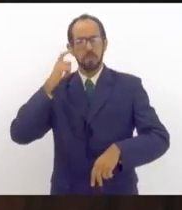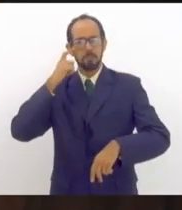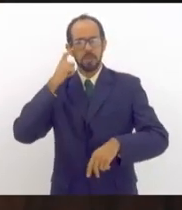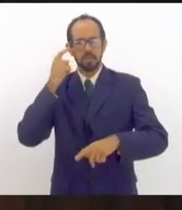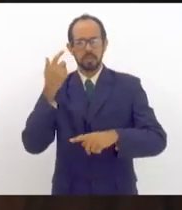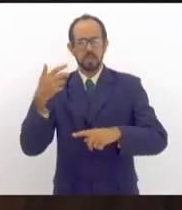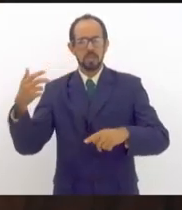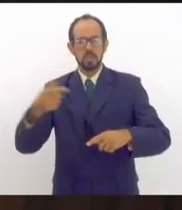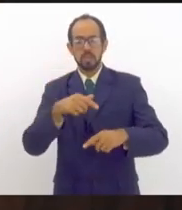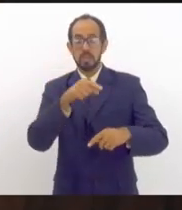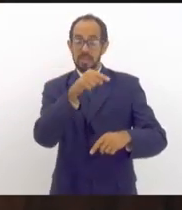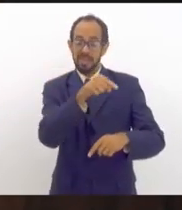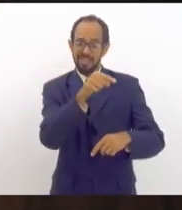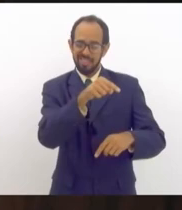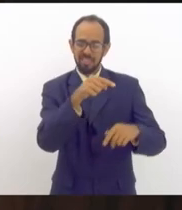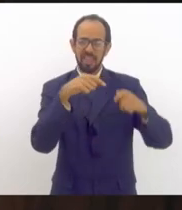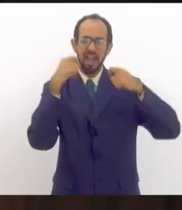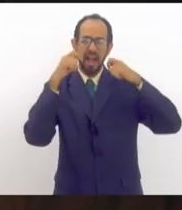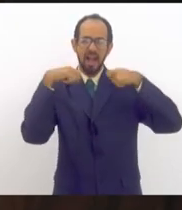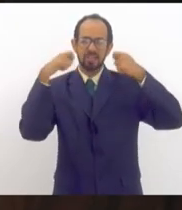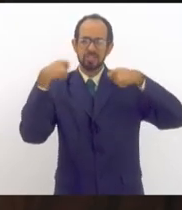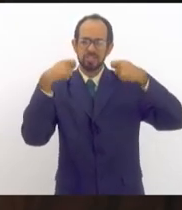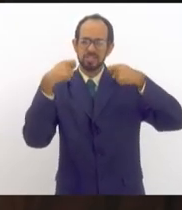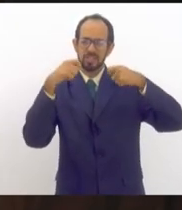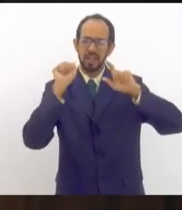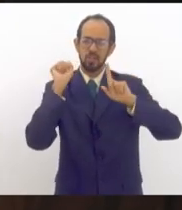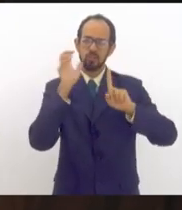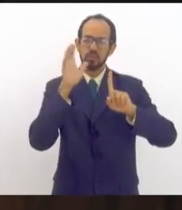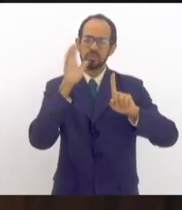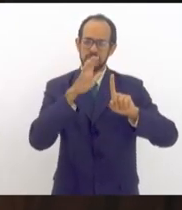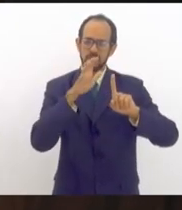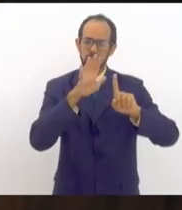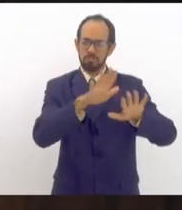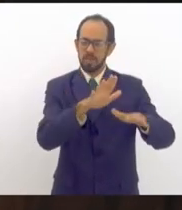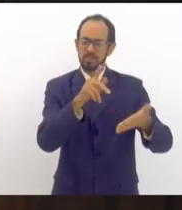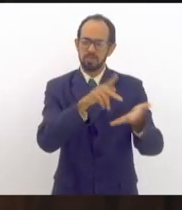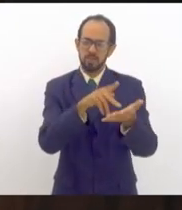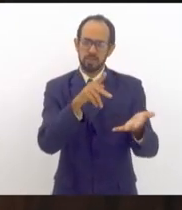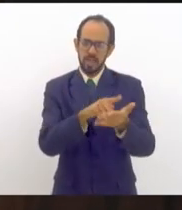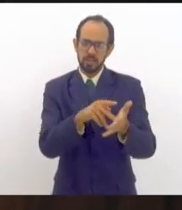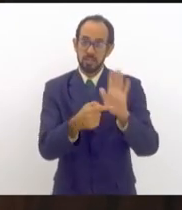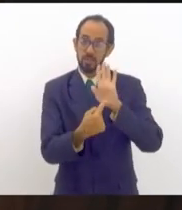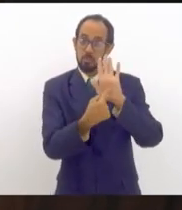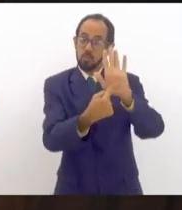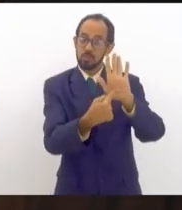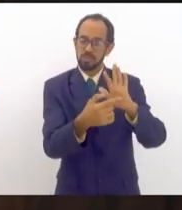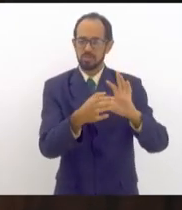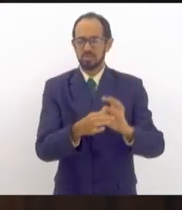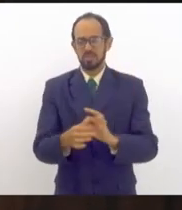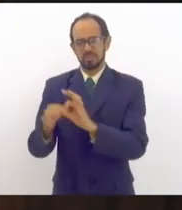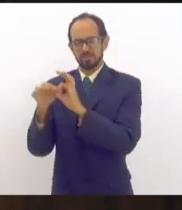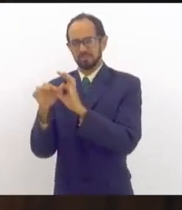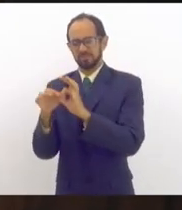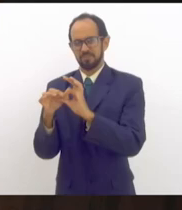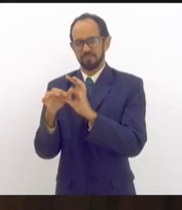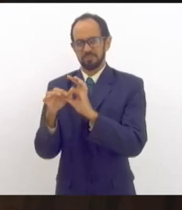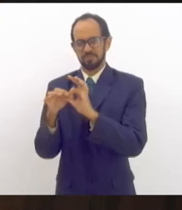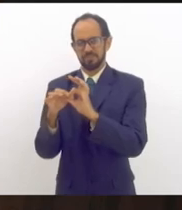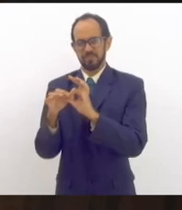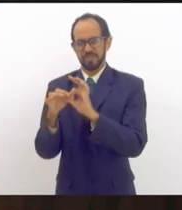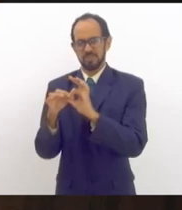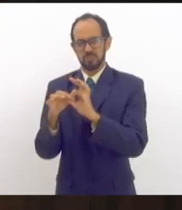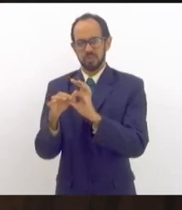incentivando fazer aquilo quando ele está retratando é a realidade a juventude adolescência principalmente